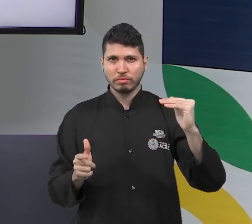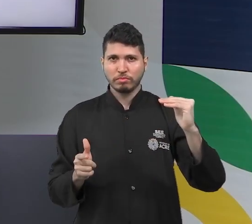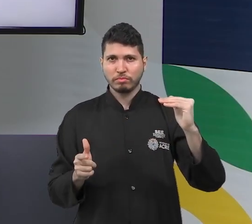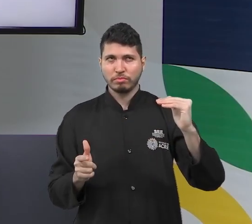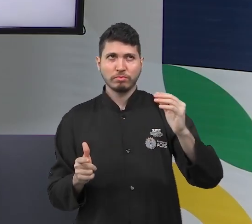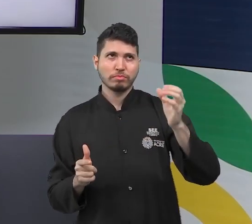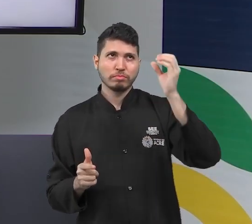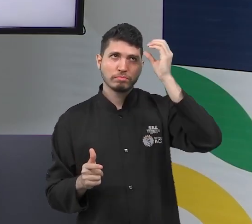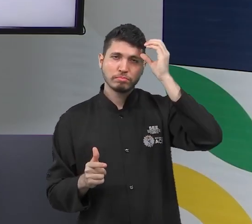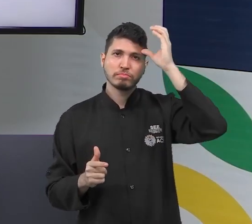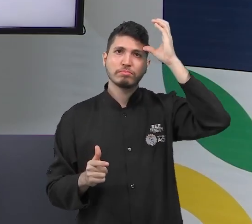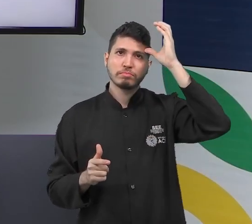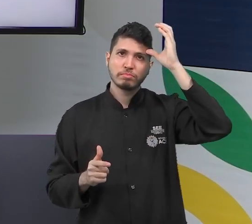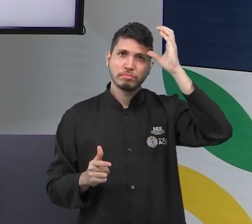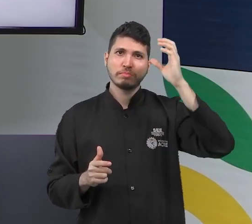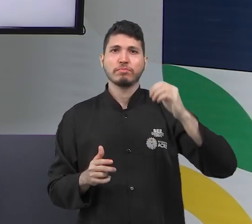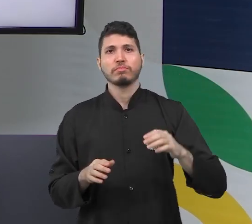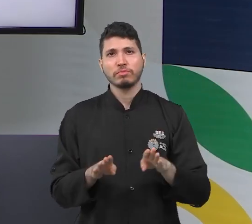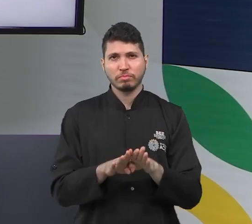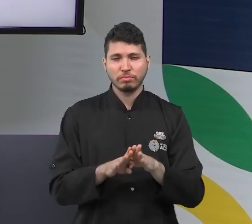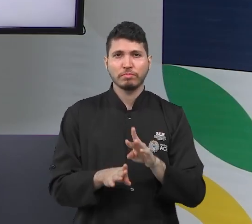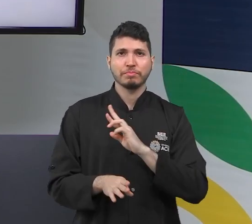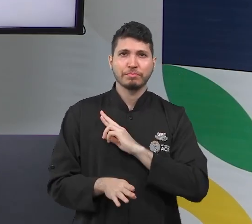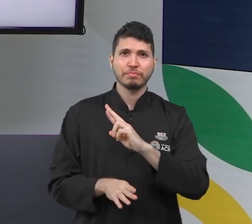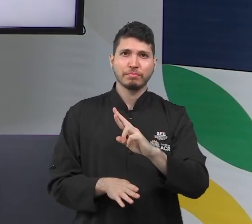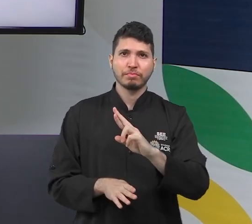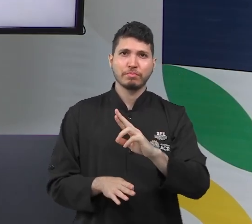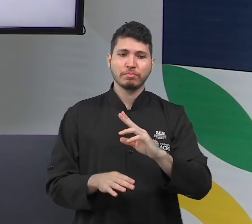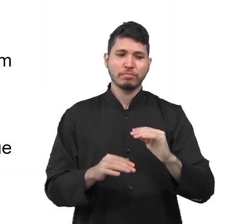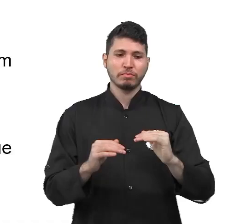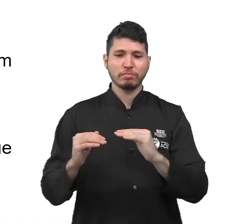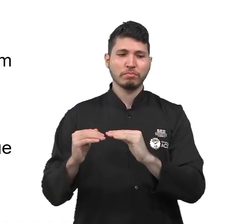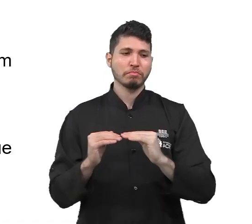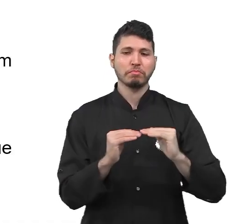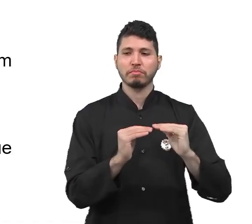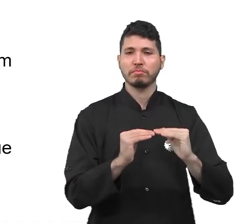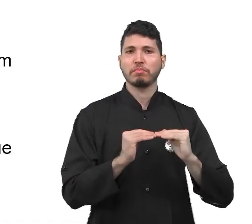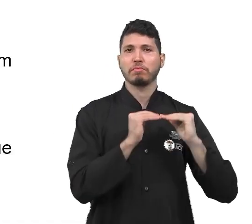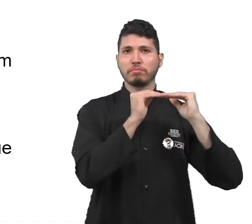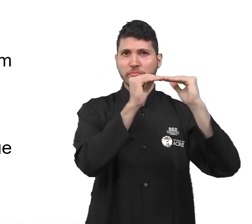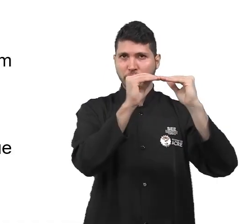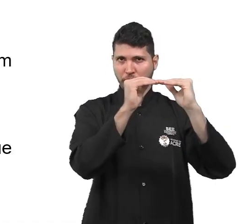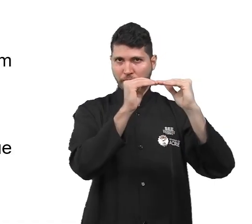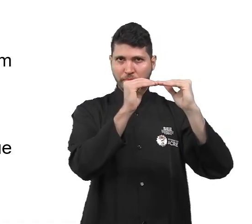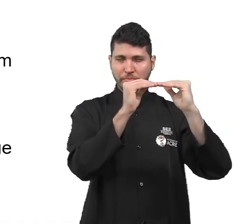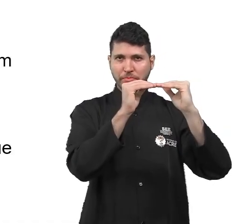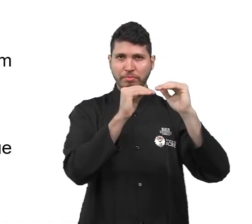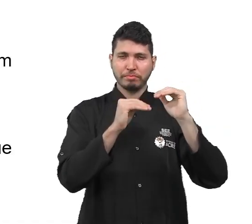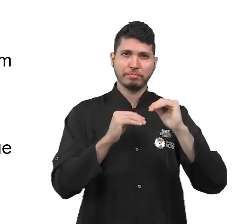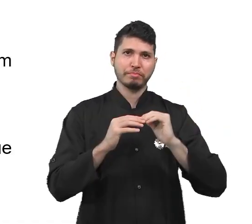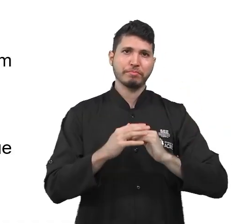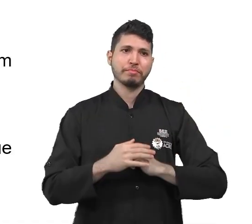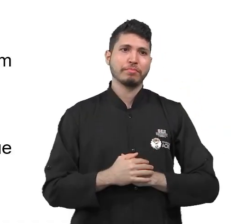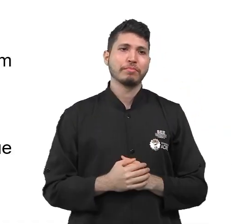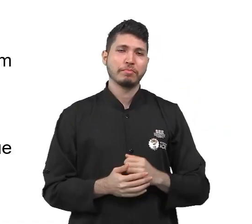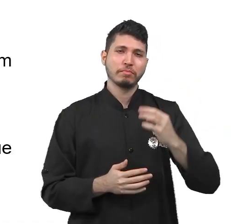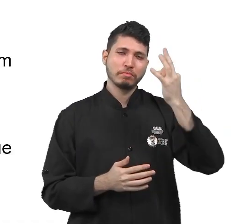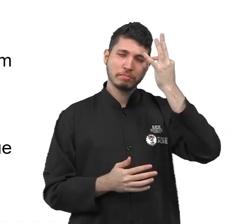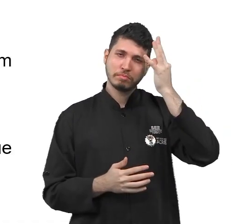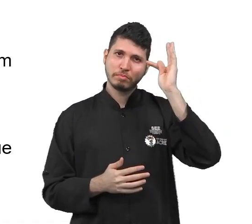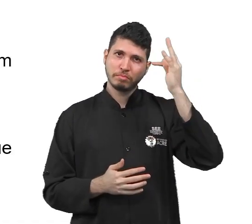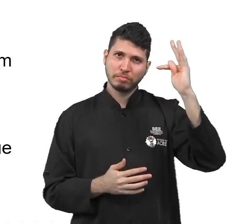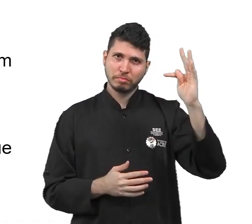conhecimento, inclusive o conhecimento religioso. A epistemologia moderna deu origem